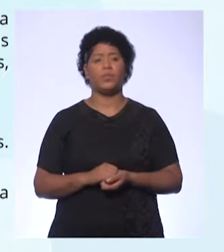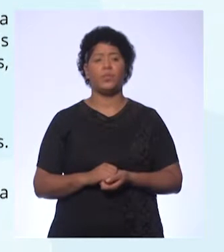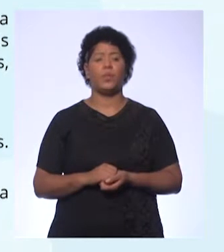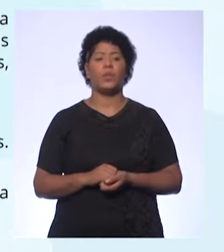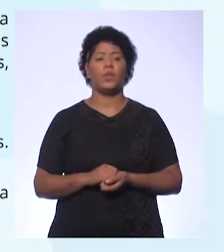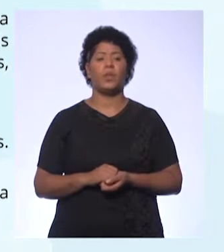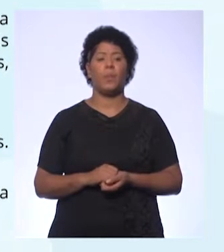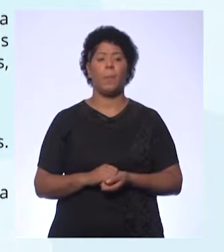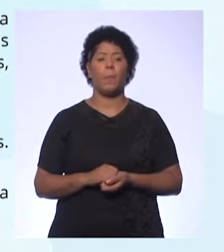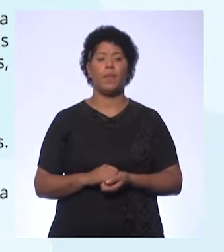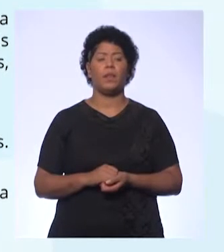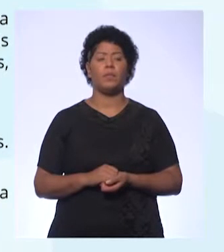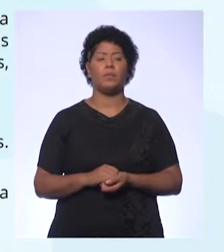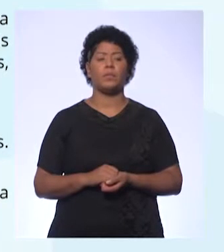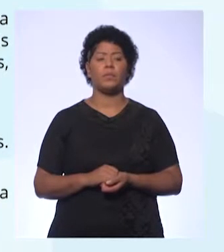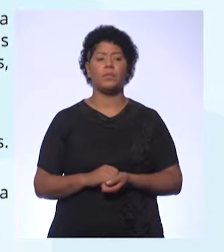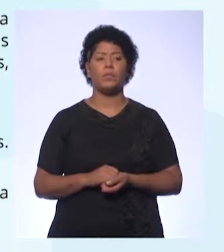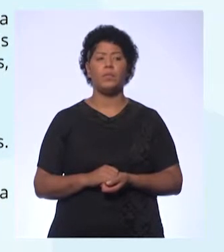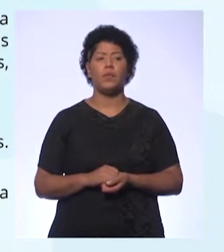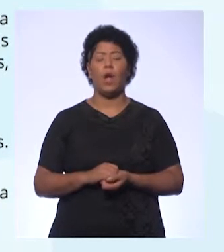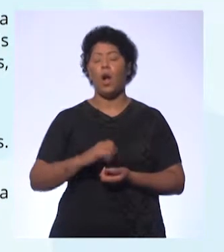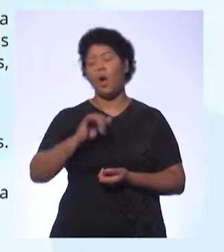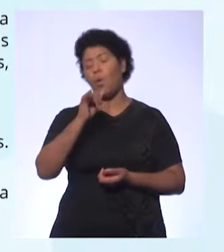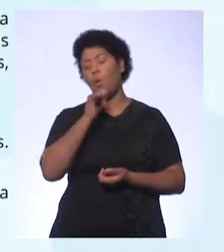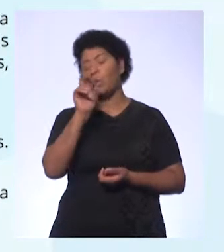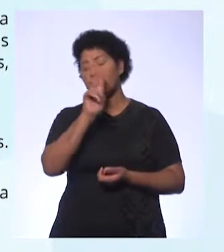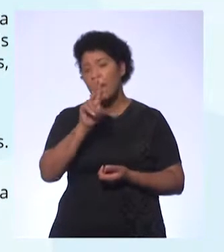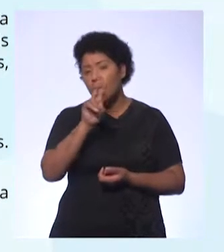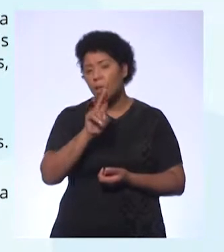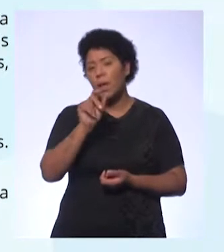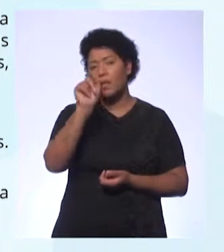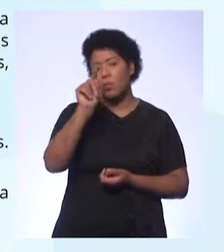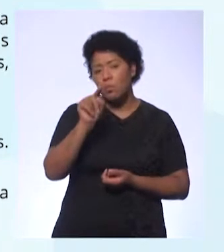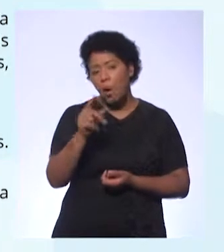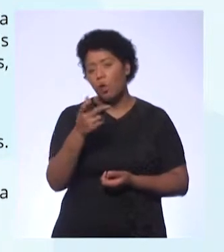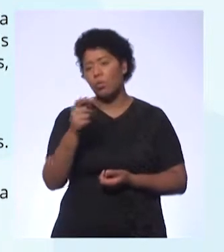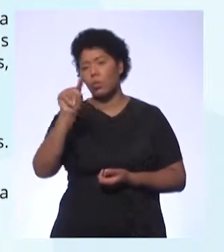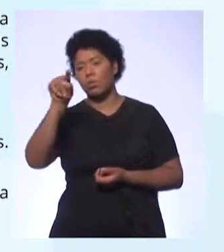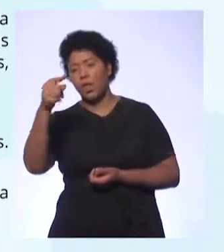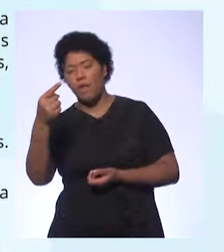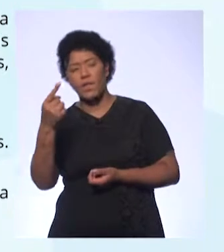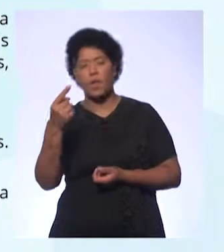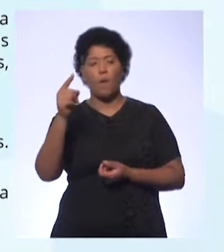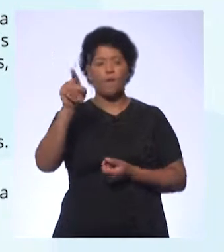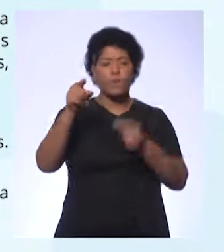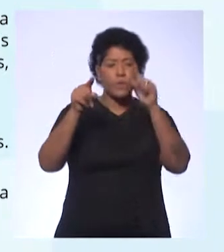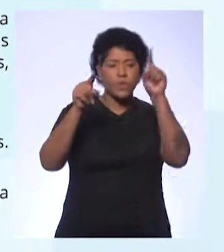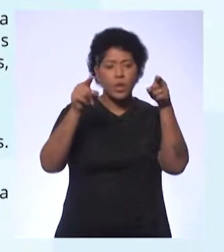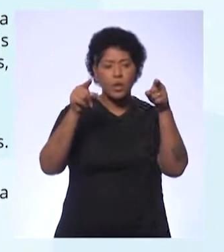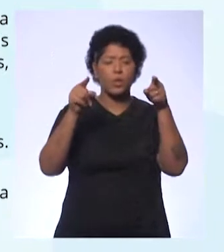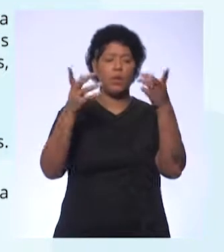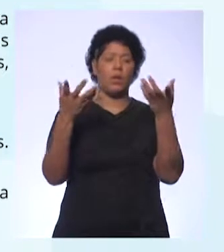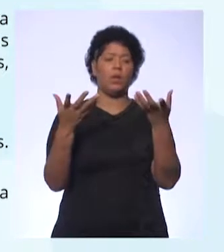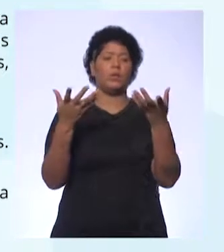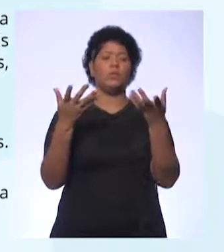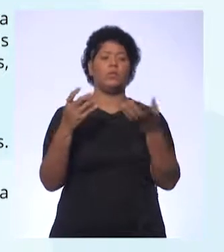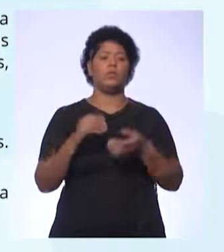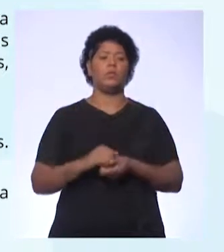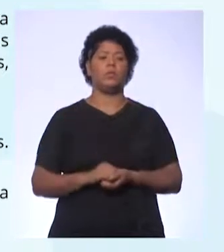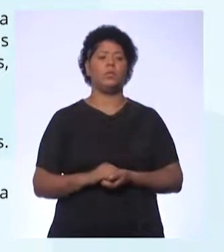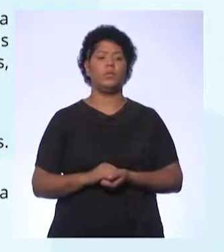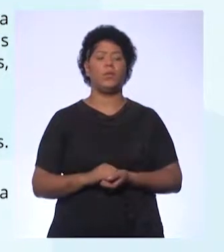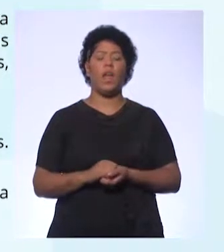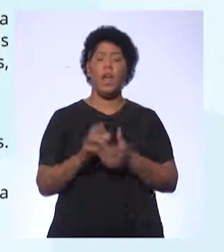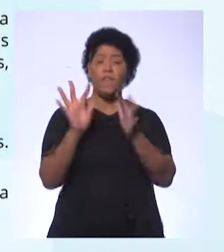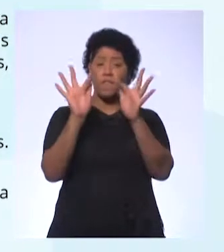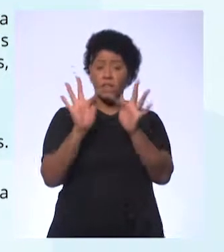esse tipo de texto, com os 2 pontos, travessão, para indicar a fala dos personagens, vírgulas, pontos de exclamação, interrogação e